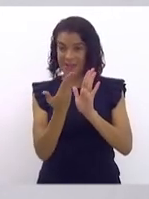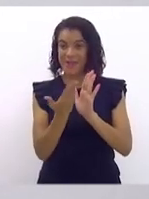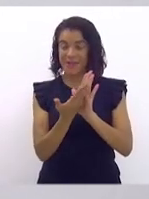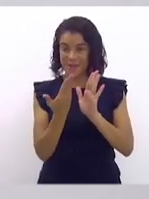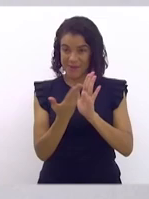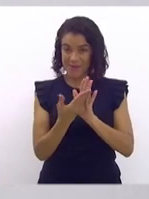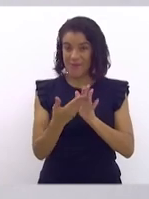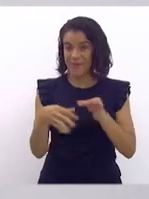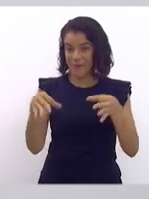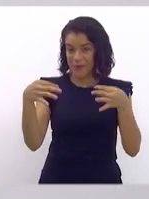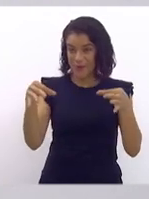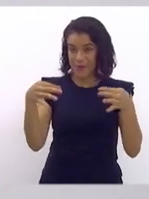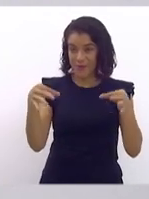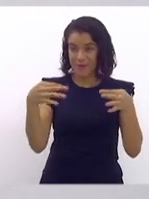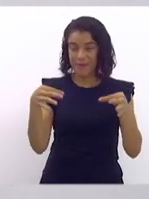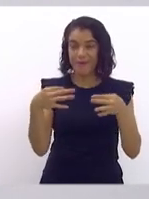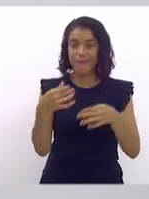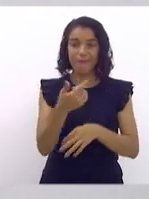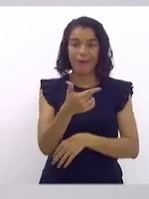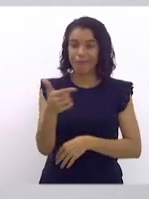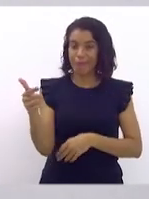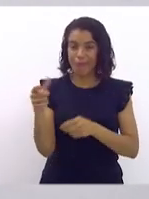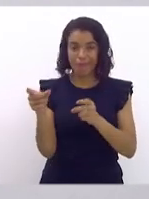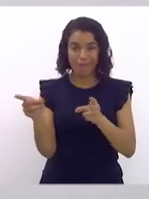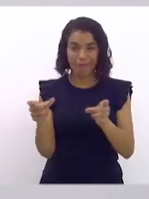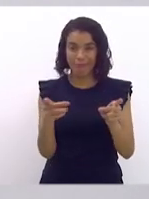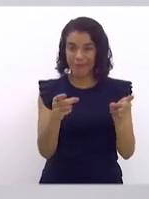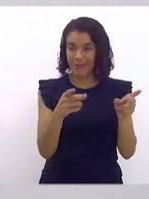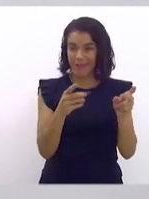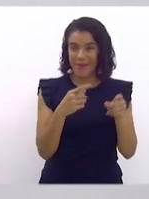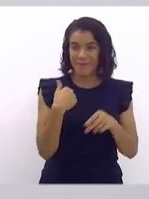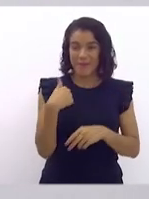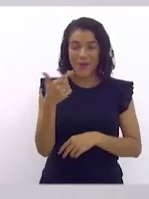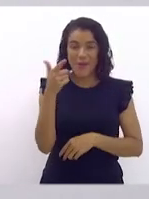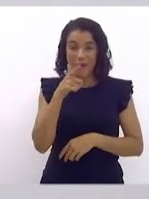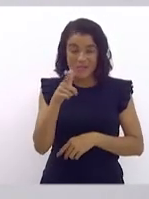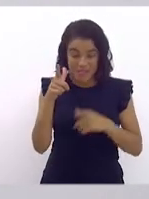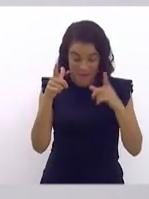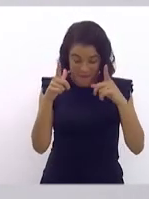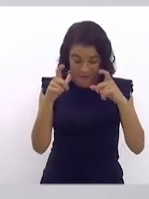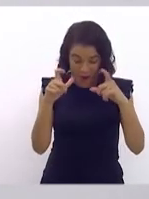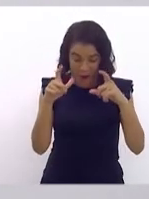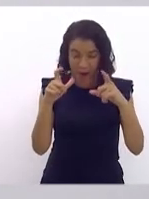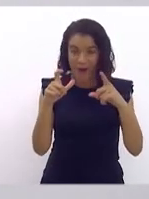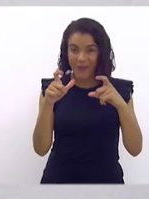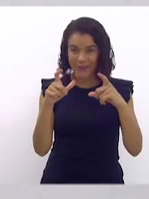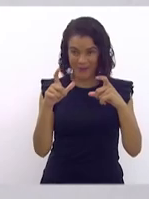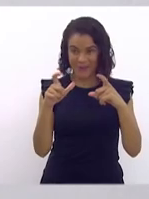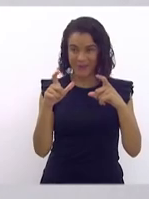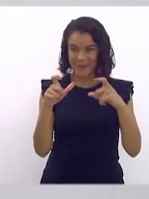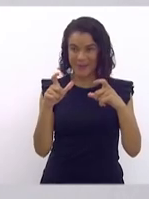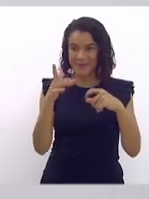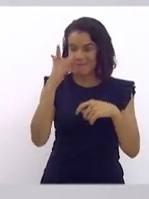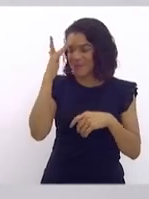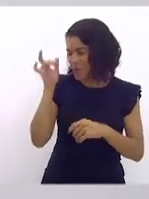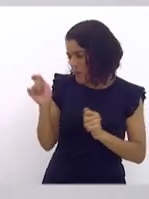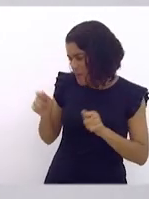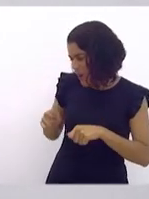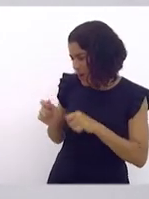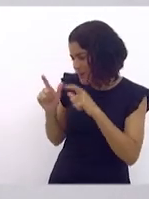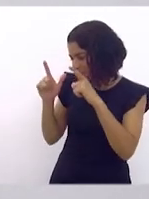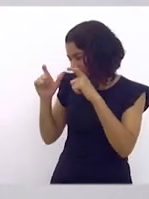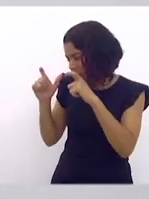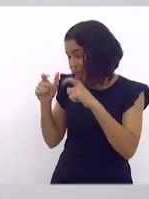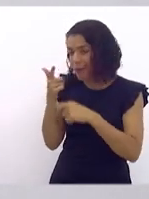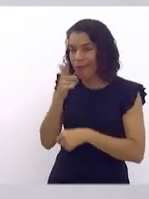foi editado, mas não tinha mais nenhum. Eu consegui tirar uma foto com o livro de alguém, deputada Marta Rocha, mas não consegui